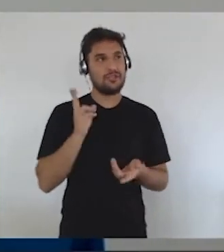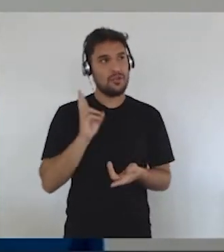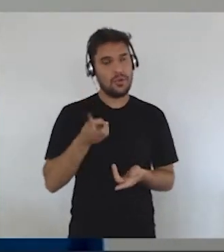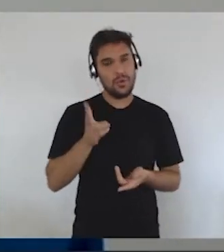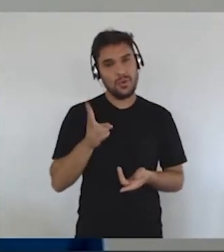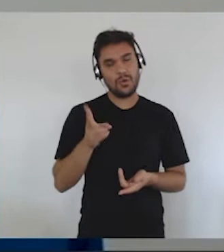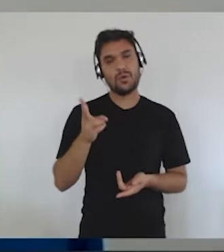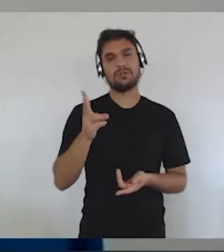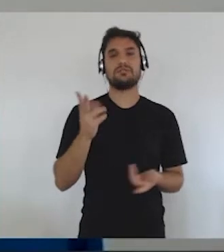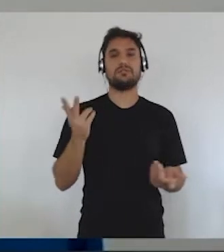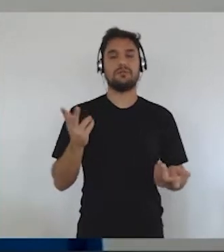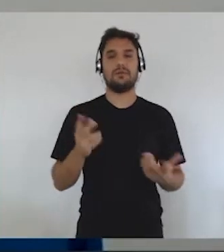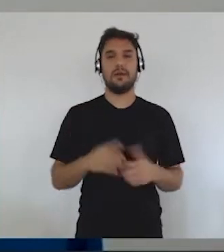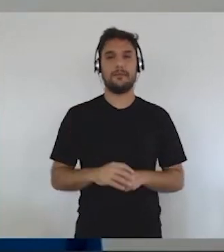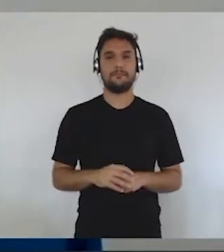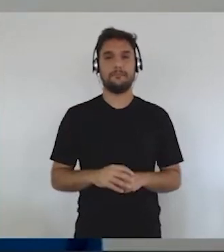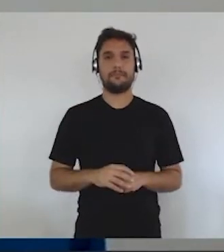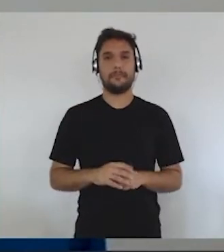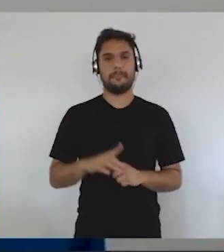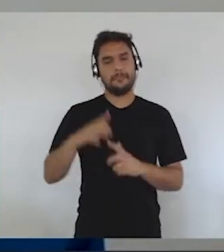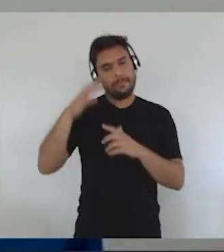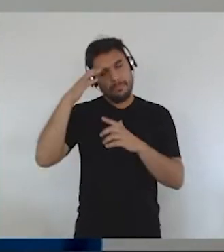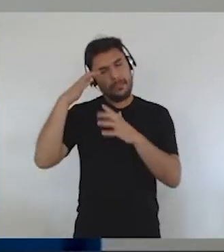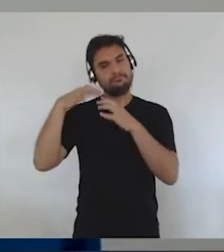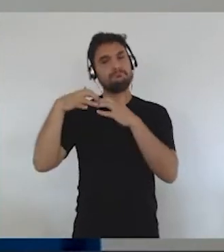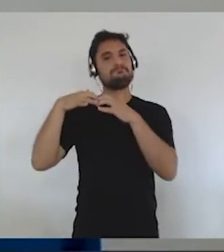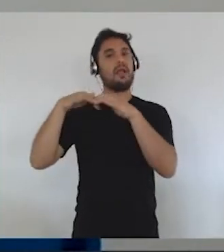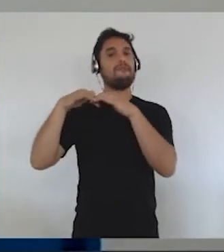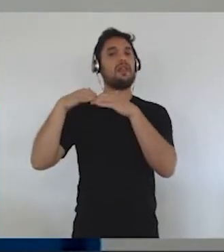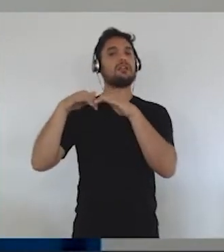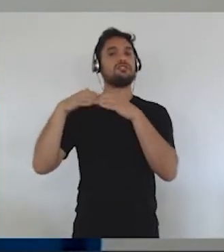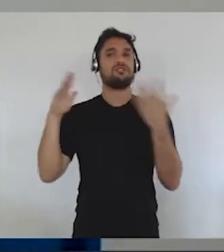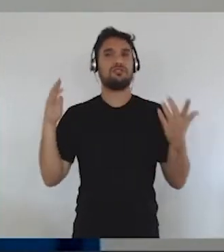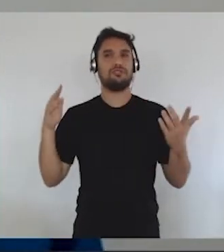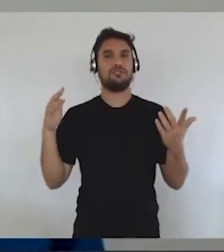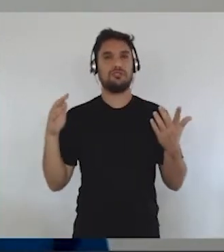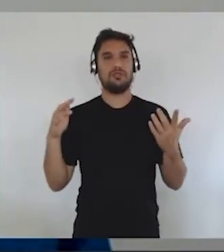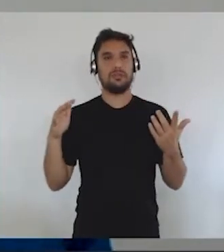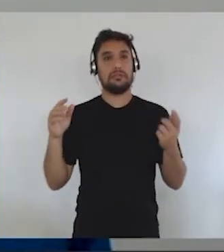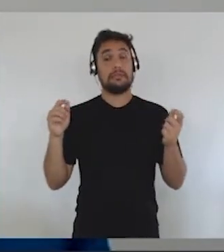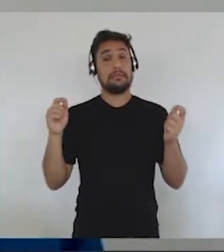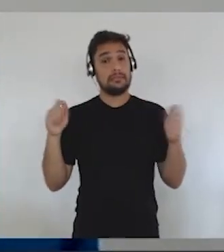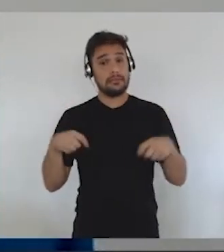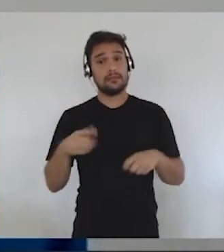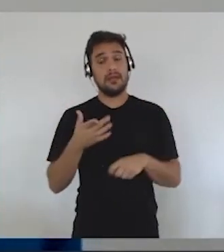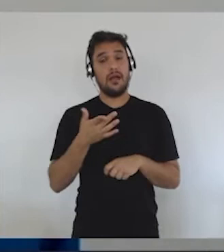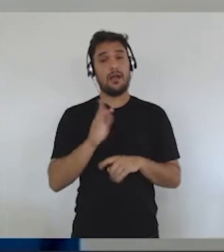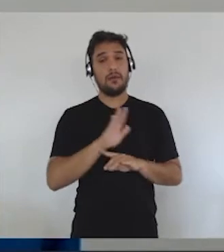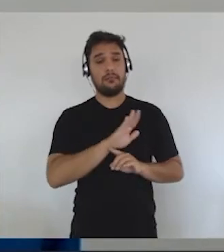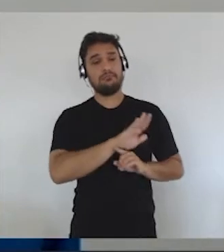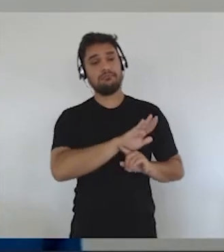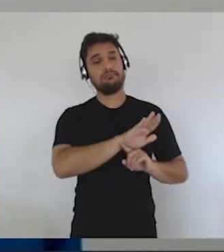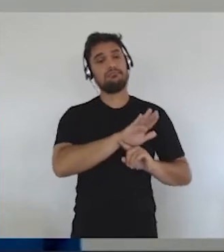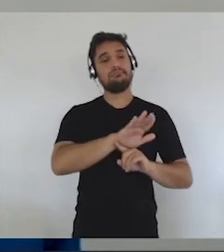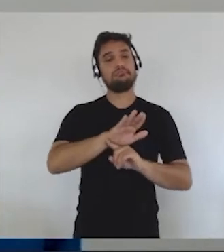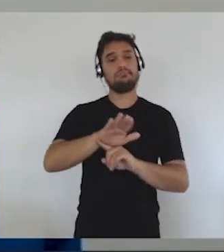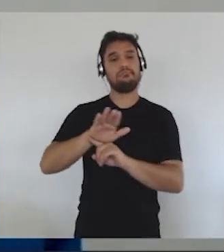proceder a uma reflexão que procurou, de alguma